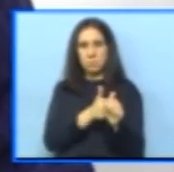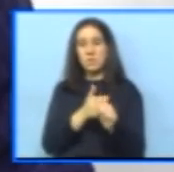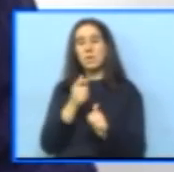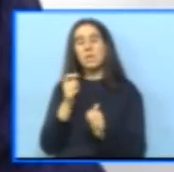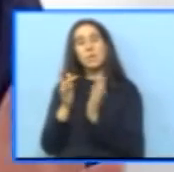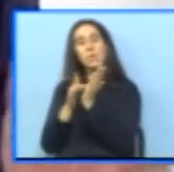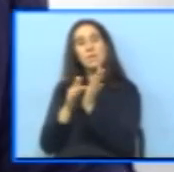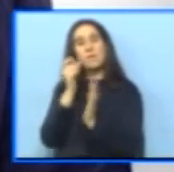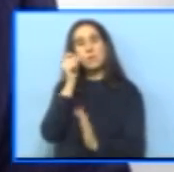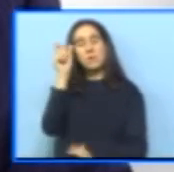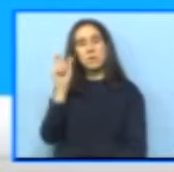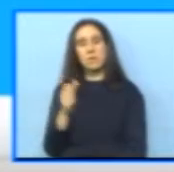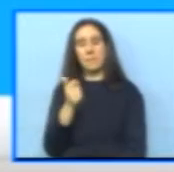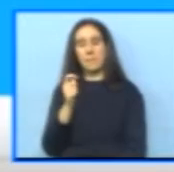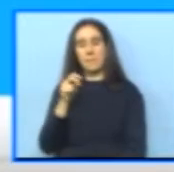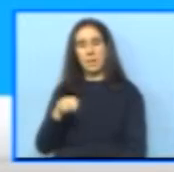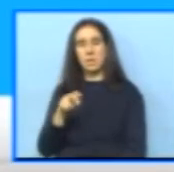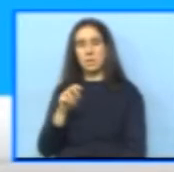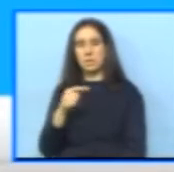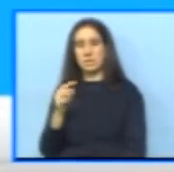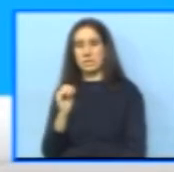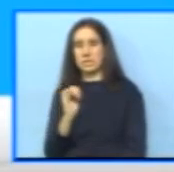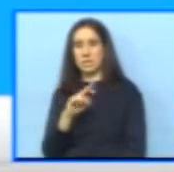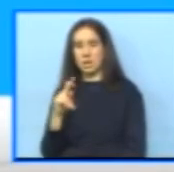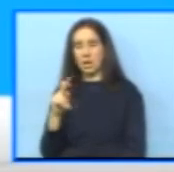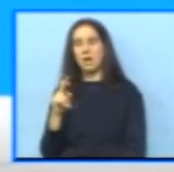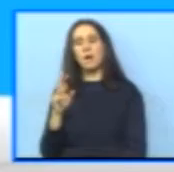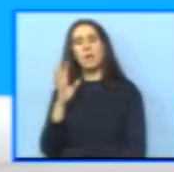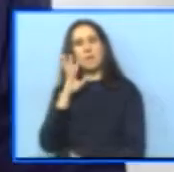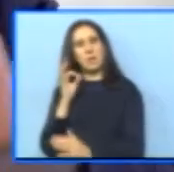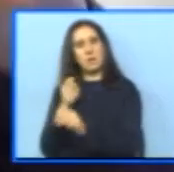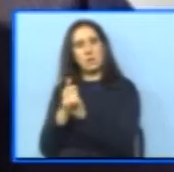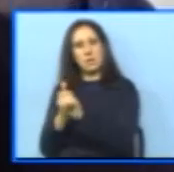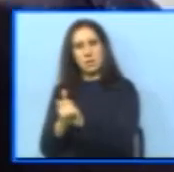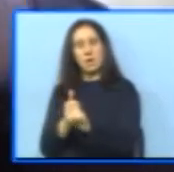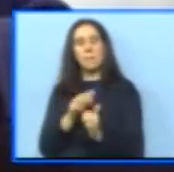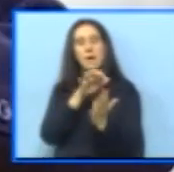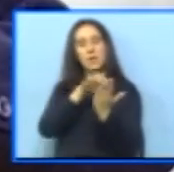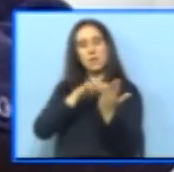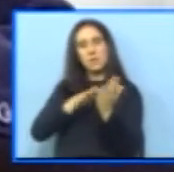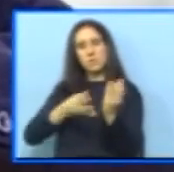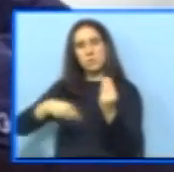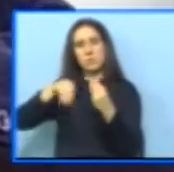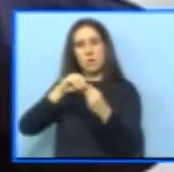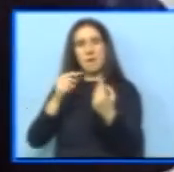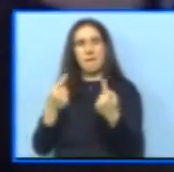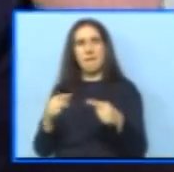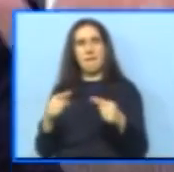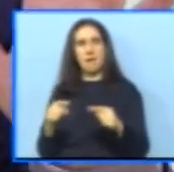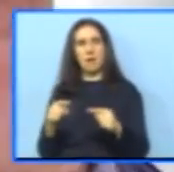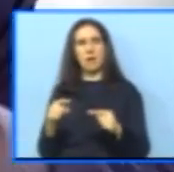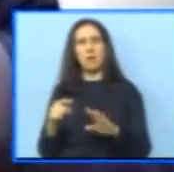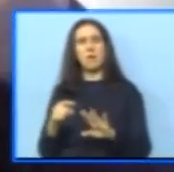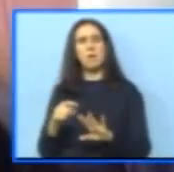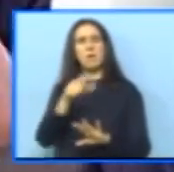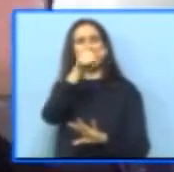procura traduzir. Por isso, em partes complementares a estes textos, nós temos a apresentação das grandes figuras